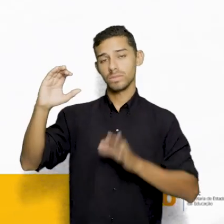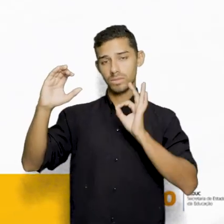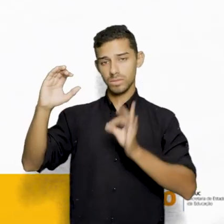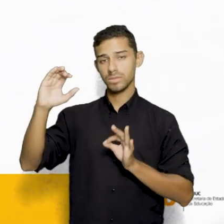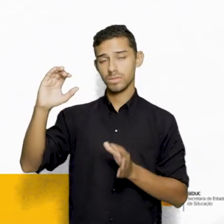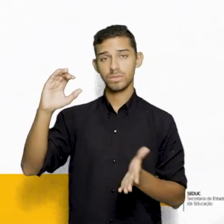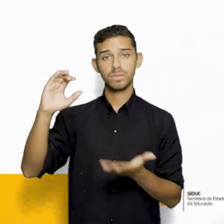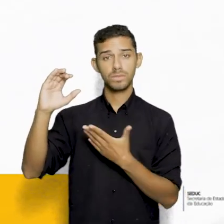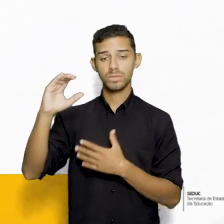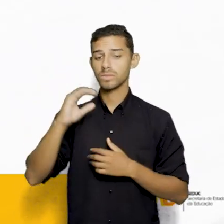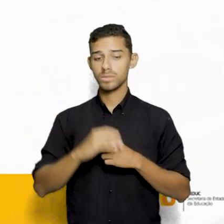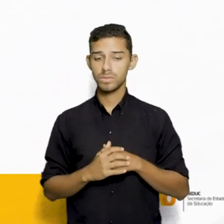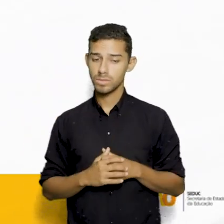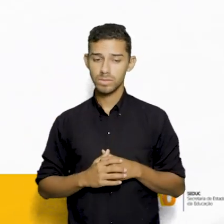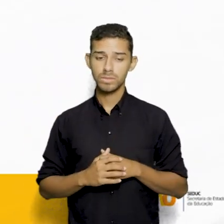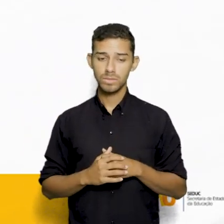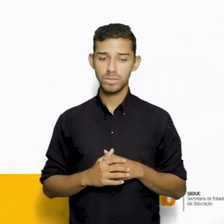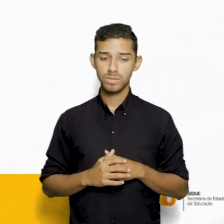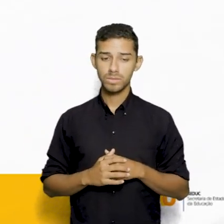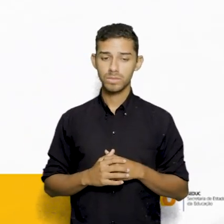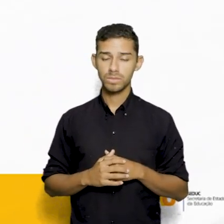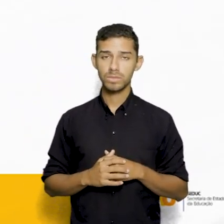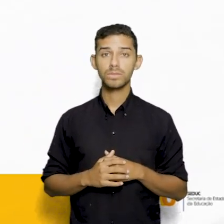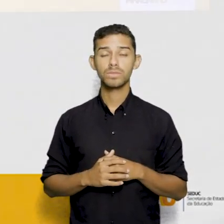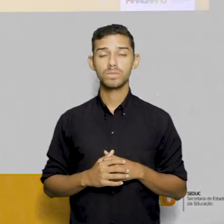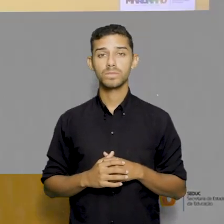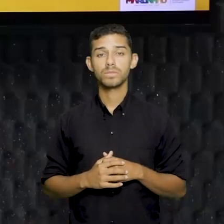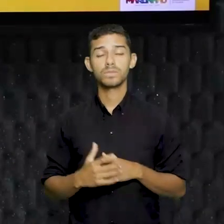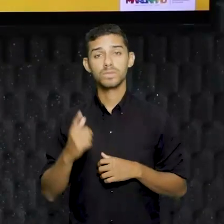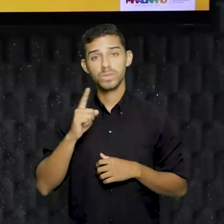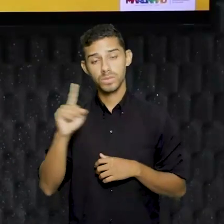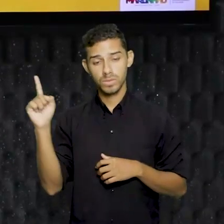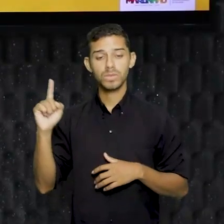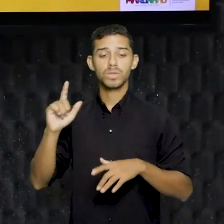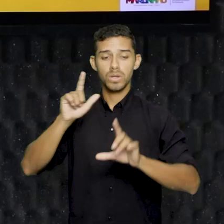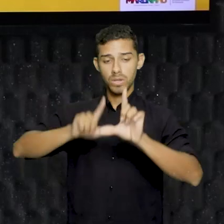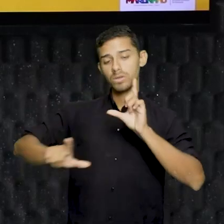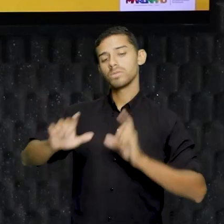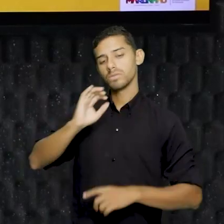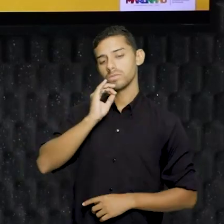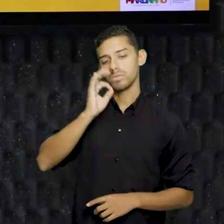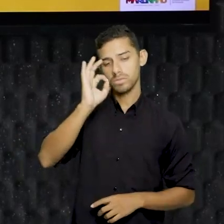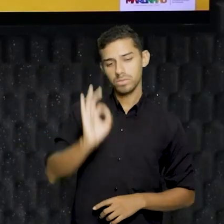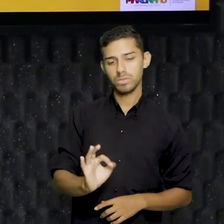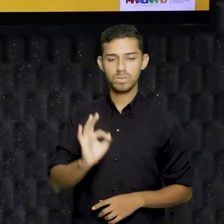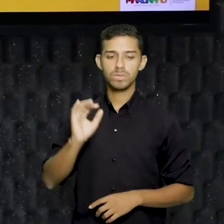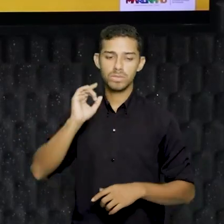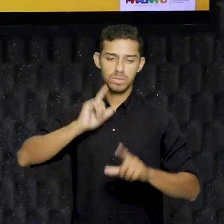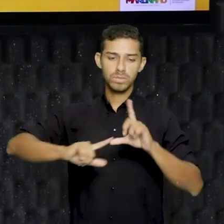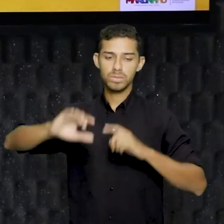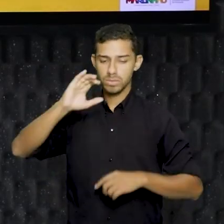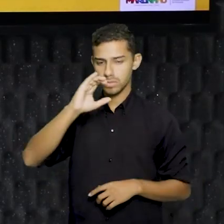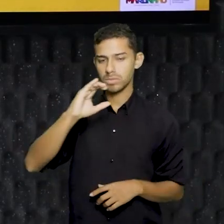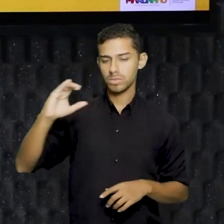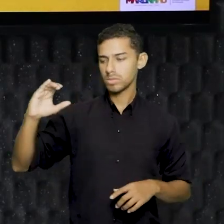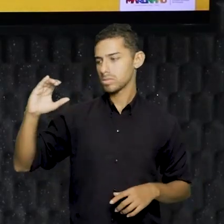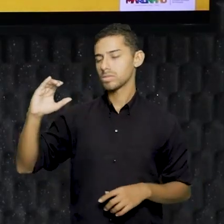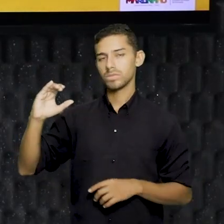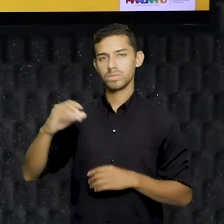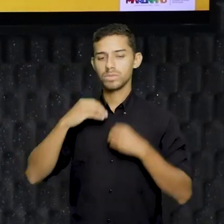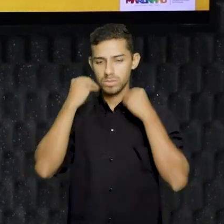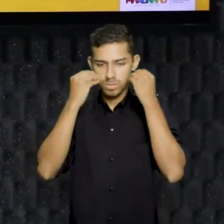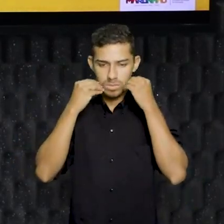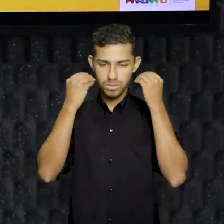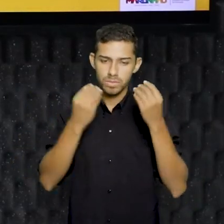vocês em shellying shiller Reino ou então plantão por exemplo aqui nós só temos o